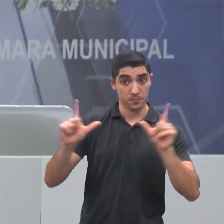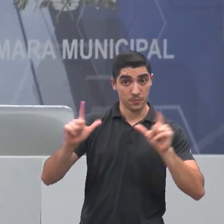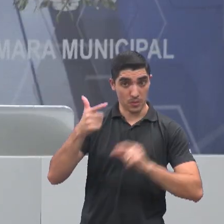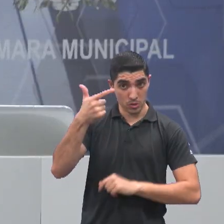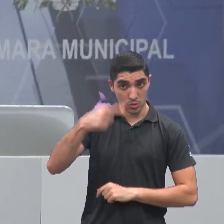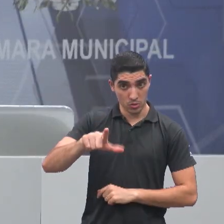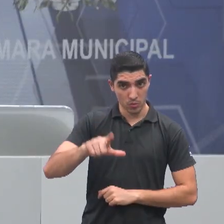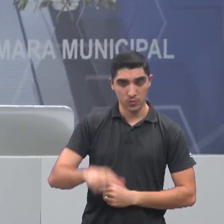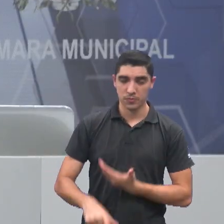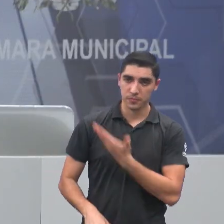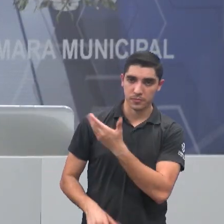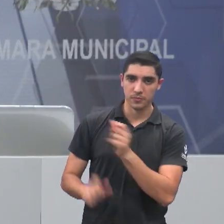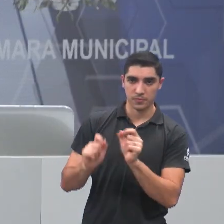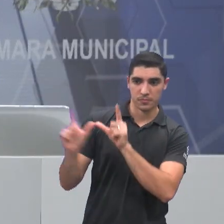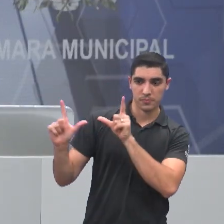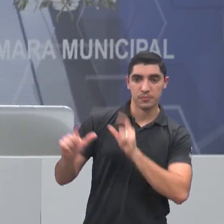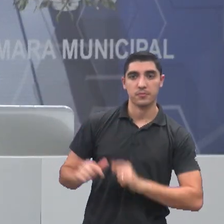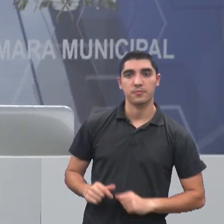por favor.